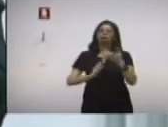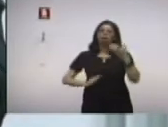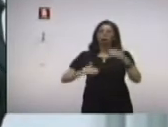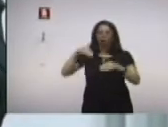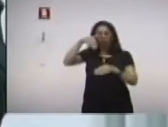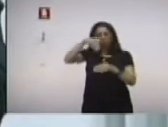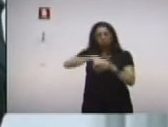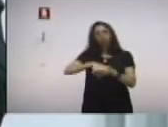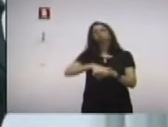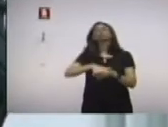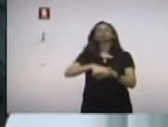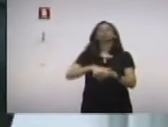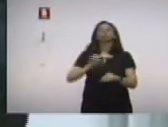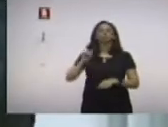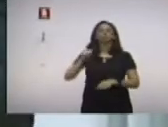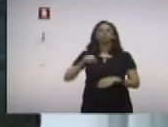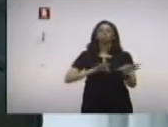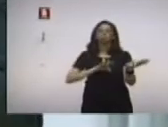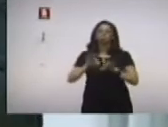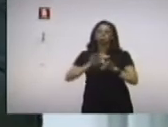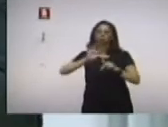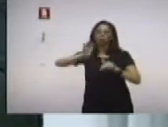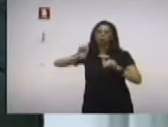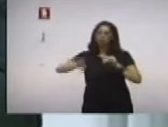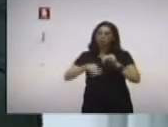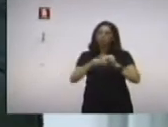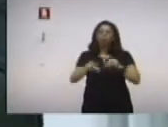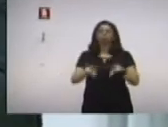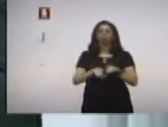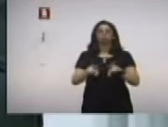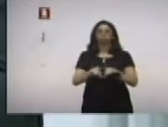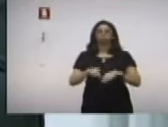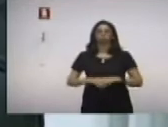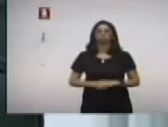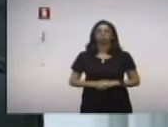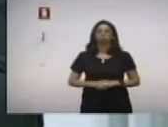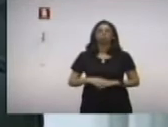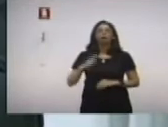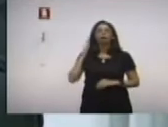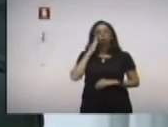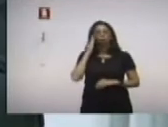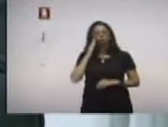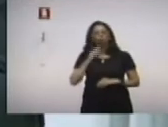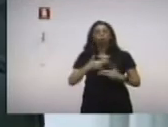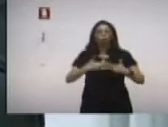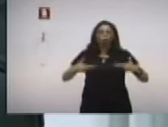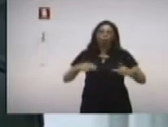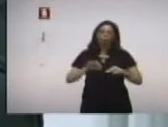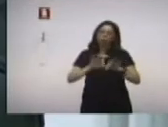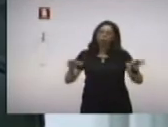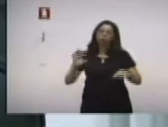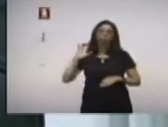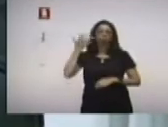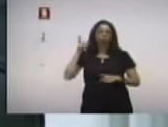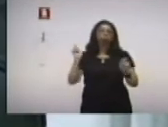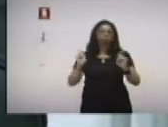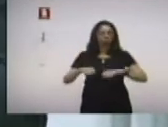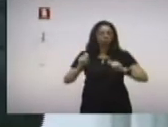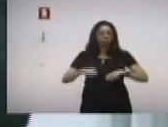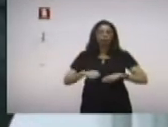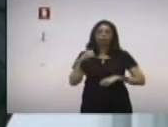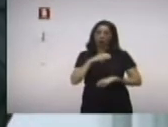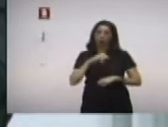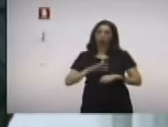projeto favorável nas emendas e sabendo avaliar o que é a curto a médio e longo prazo sabendo que